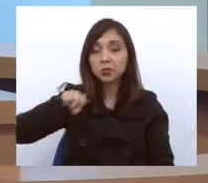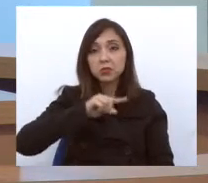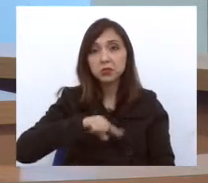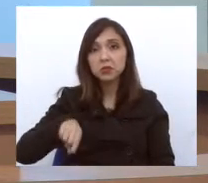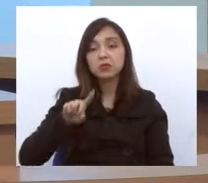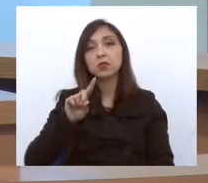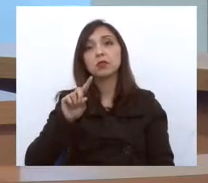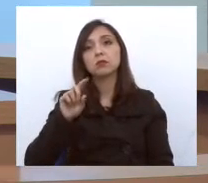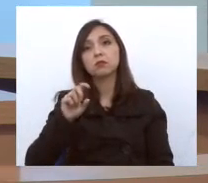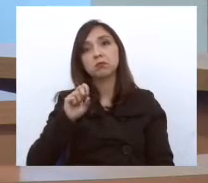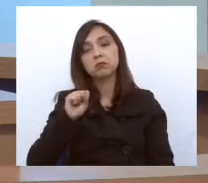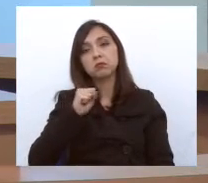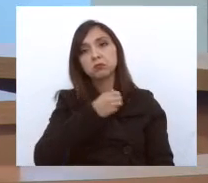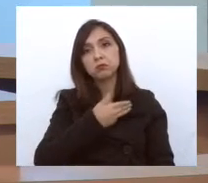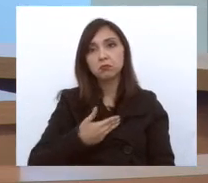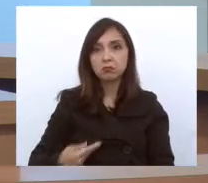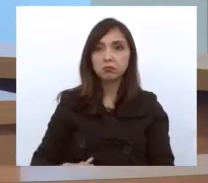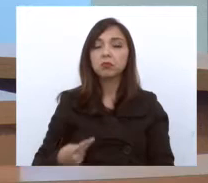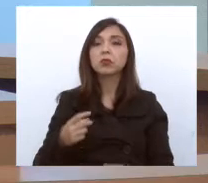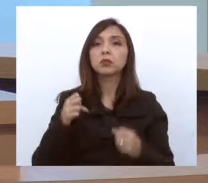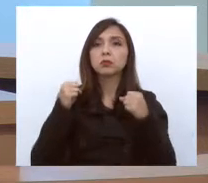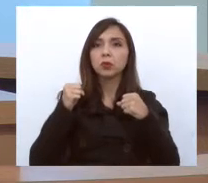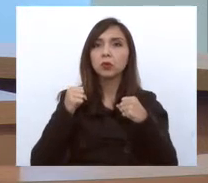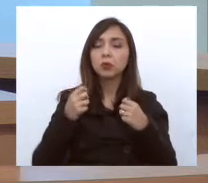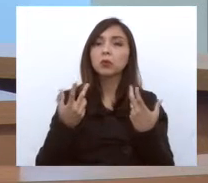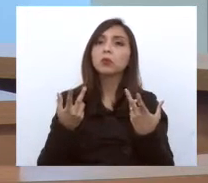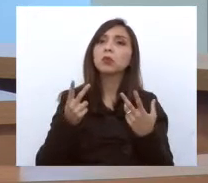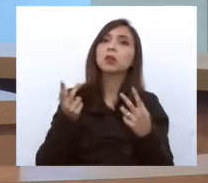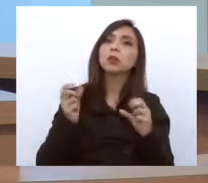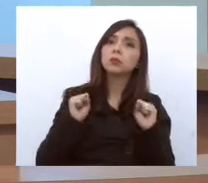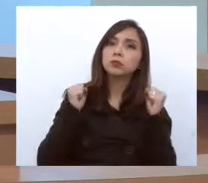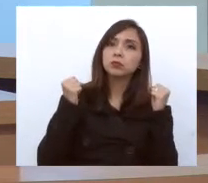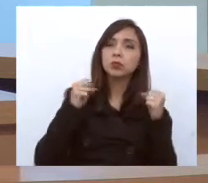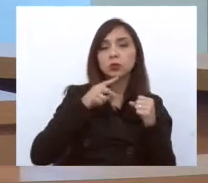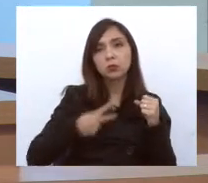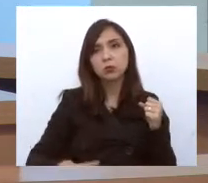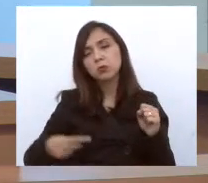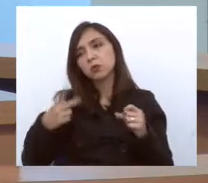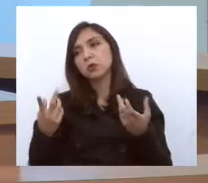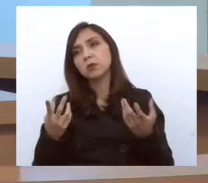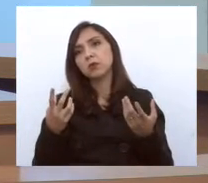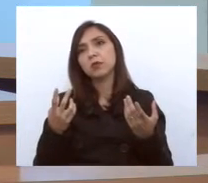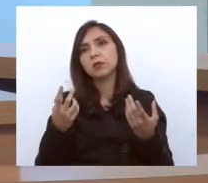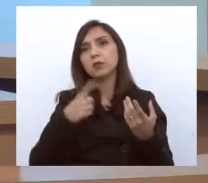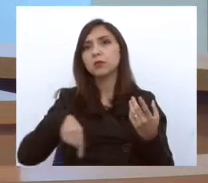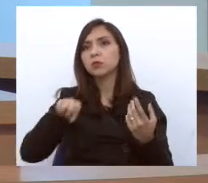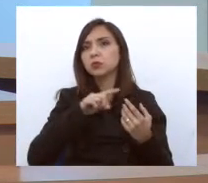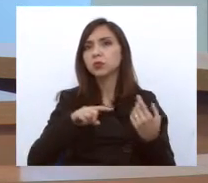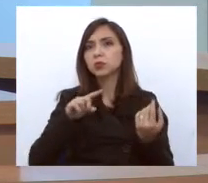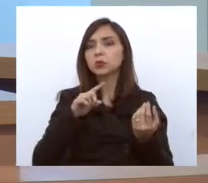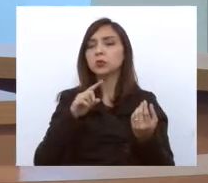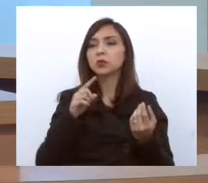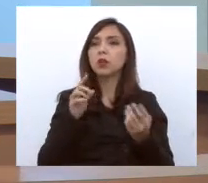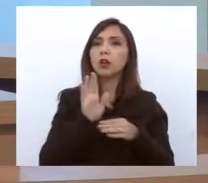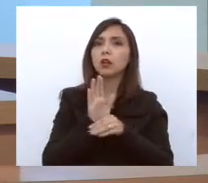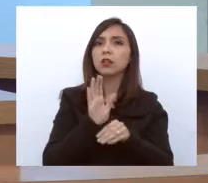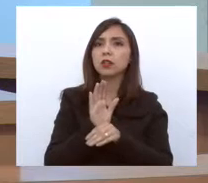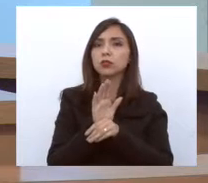poder público e sociedade, deve estar unida para...